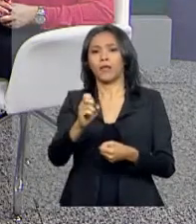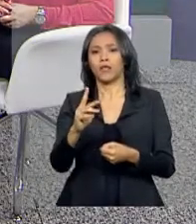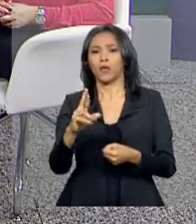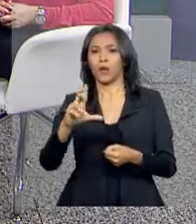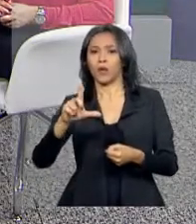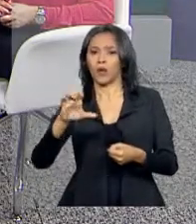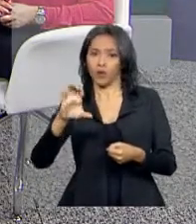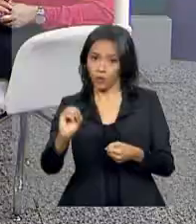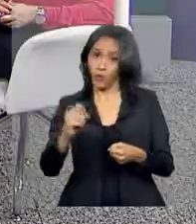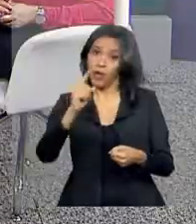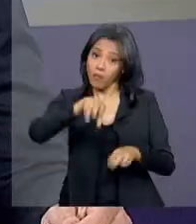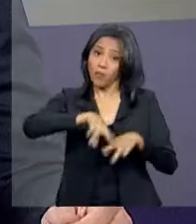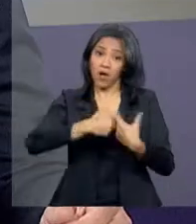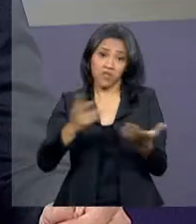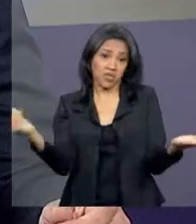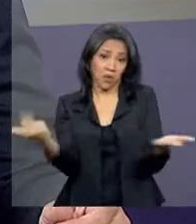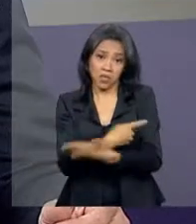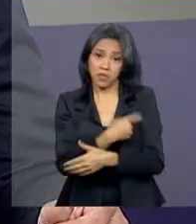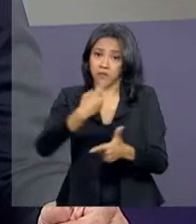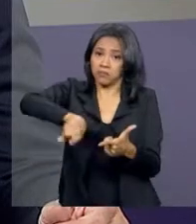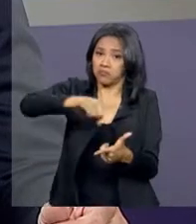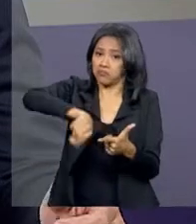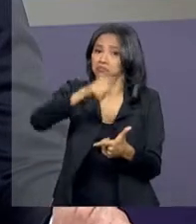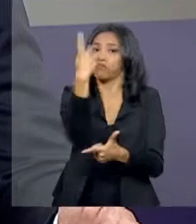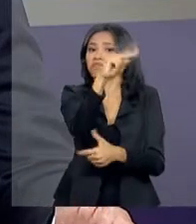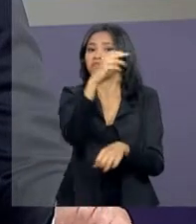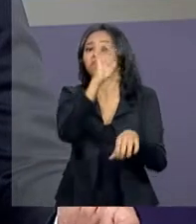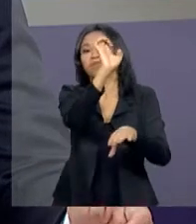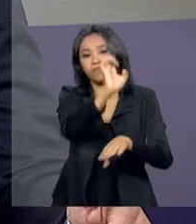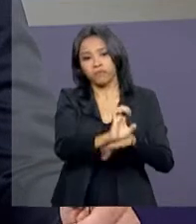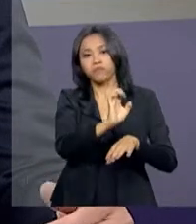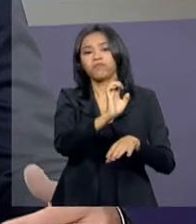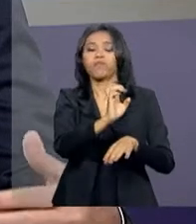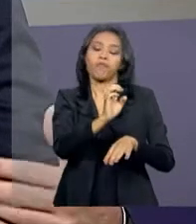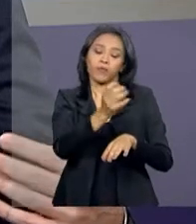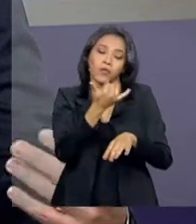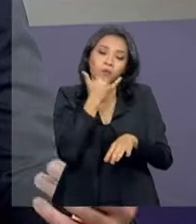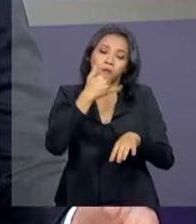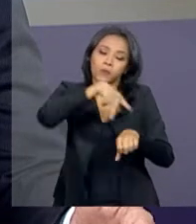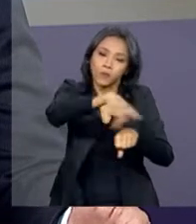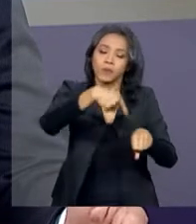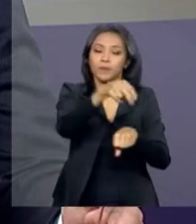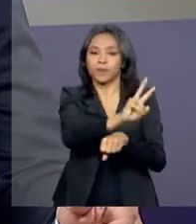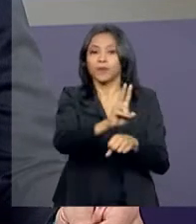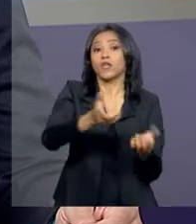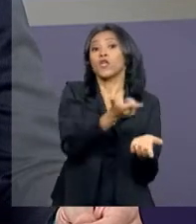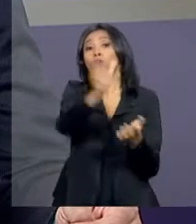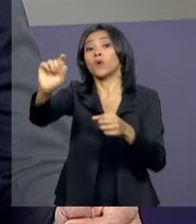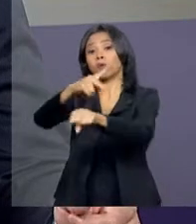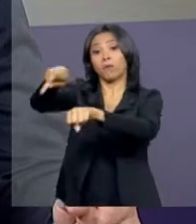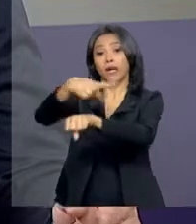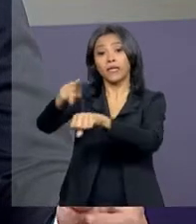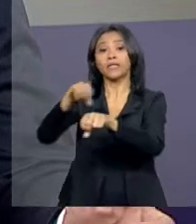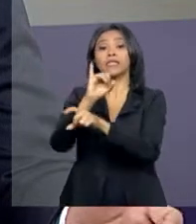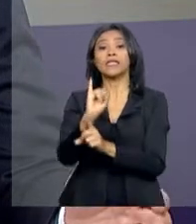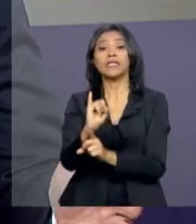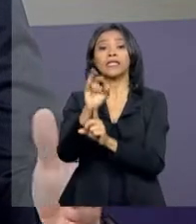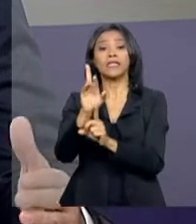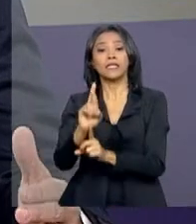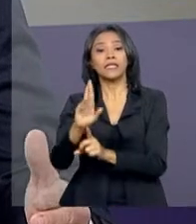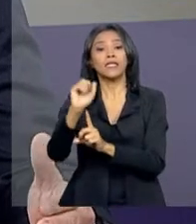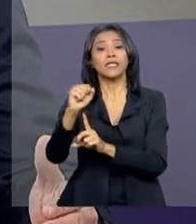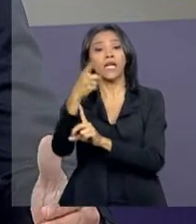isso por conta da crise no país e o irã que também é um grande produtor mundial de petróleo está